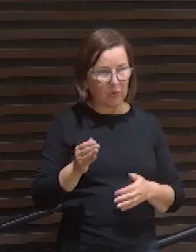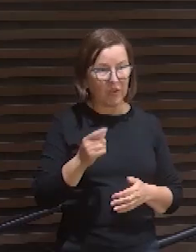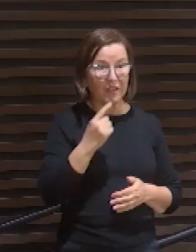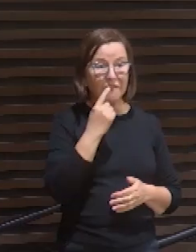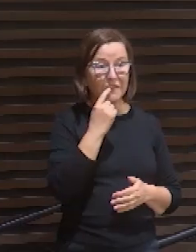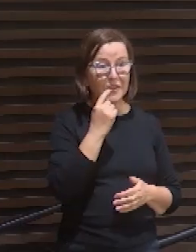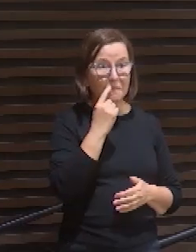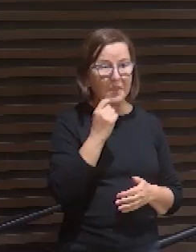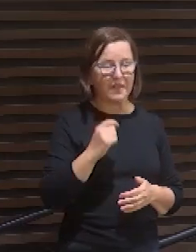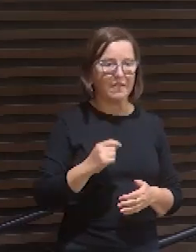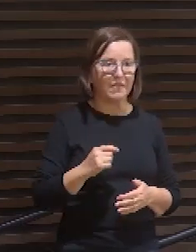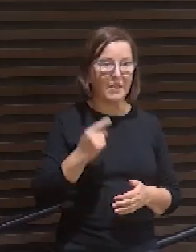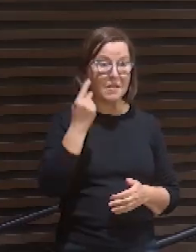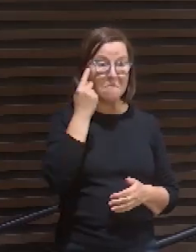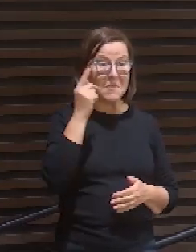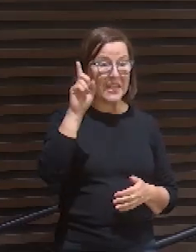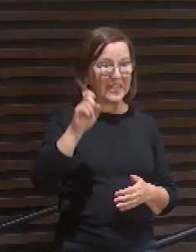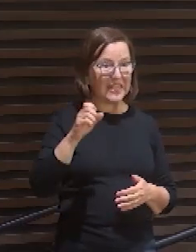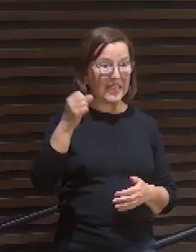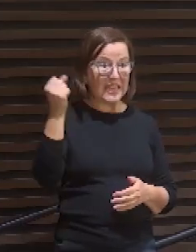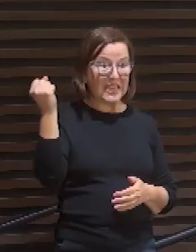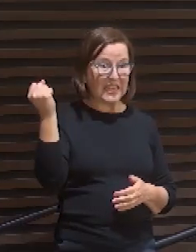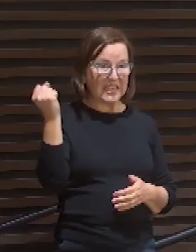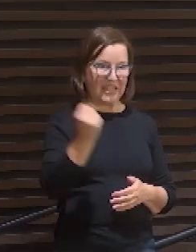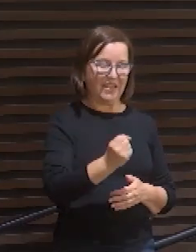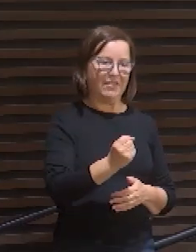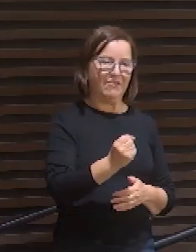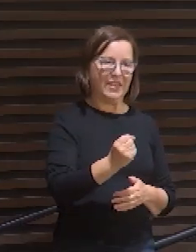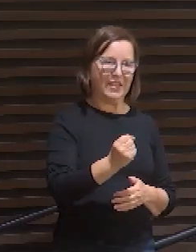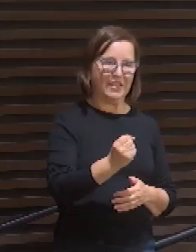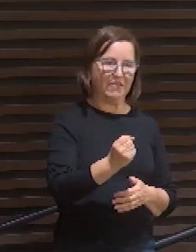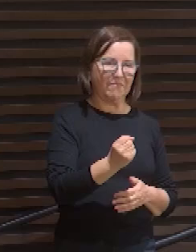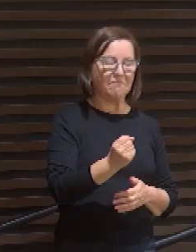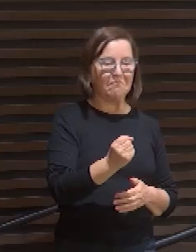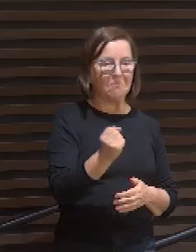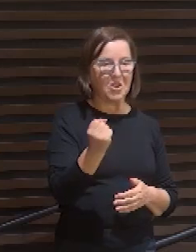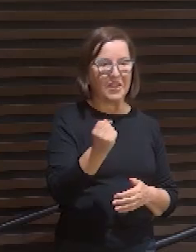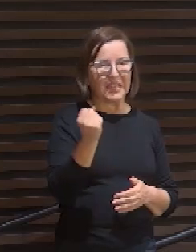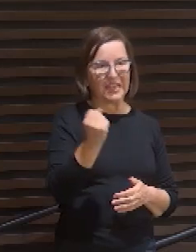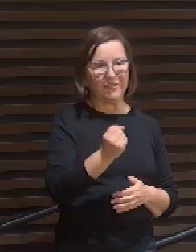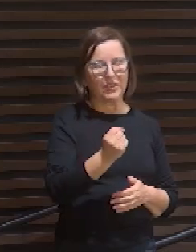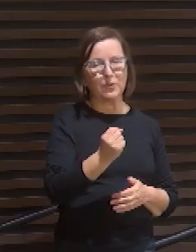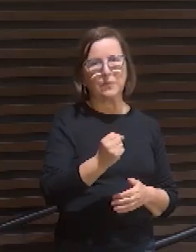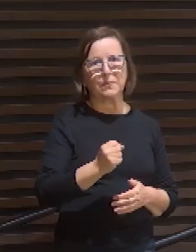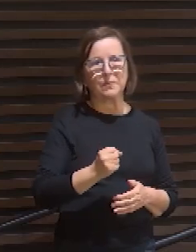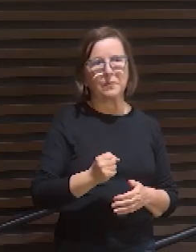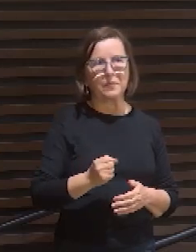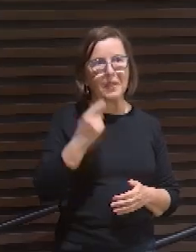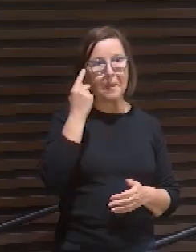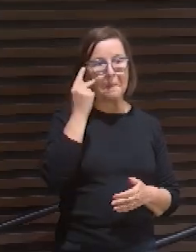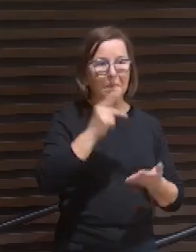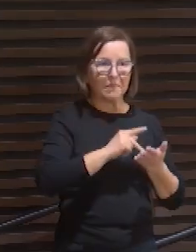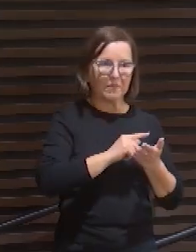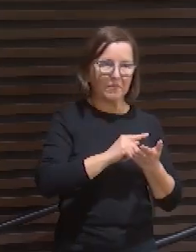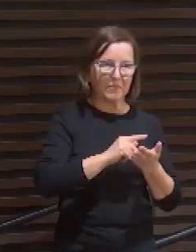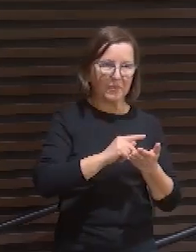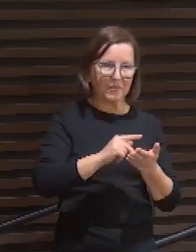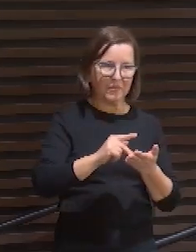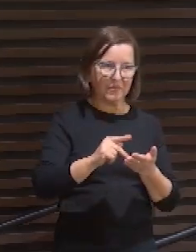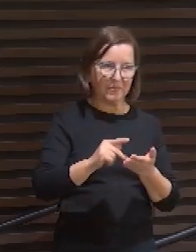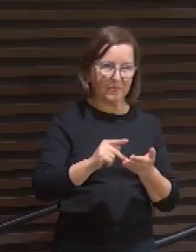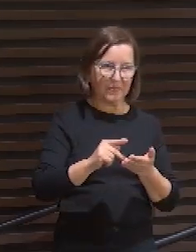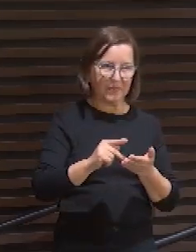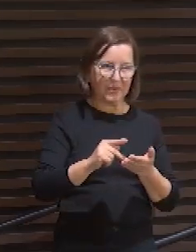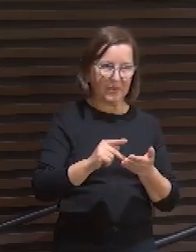para serem sacrificadas a fim de fazer a purificação